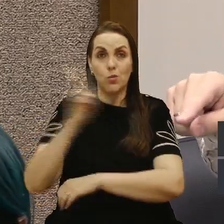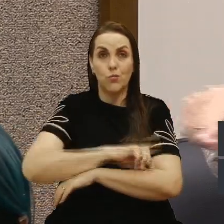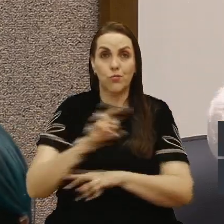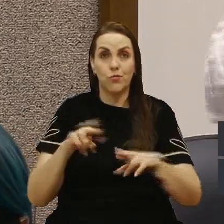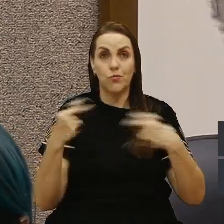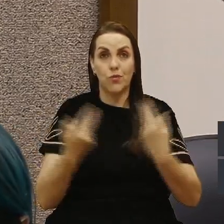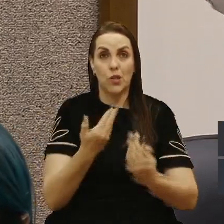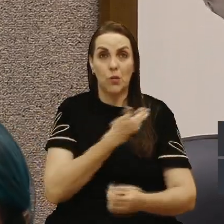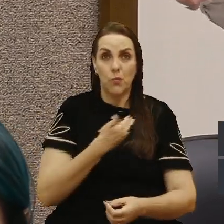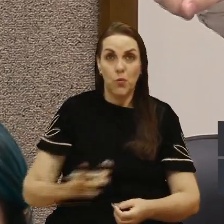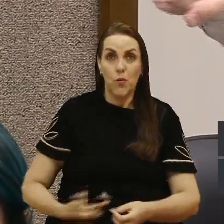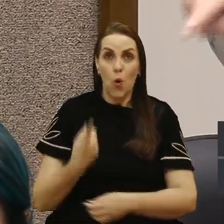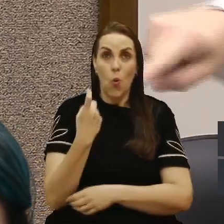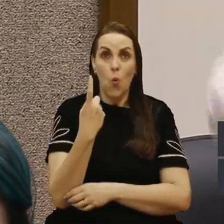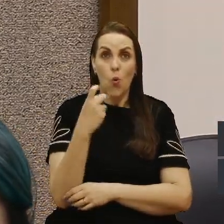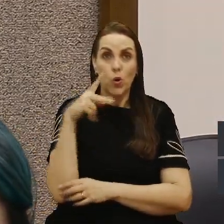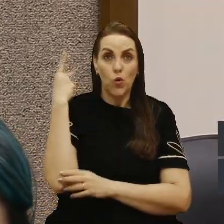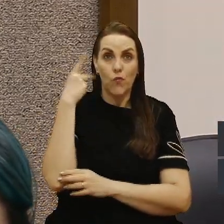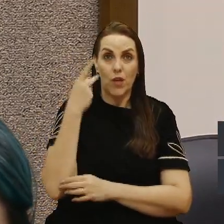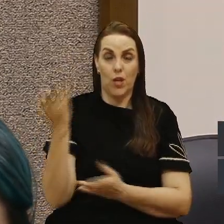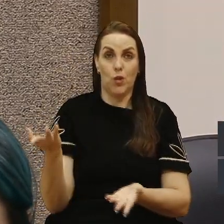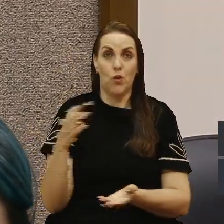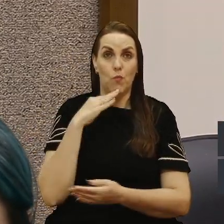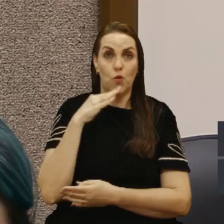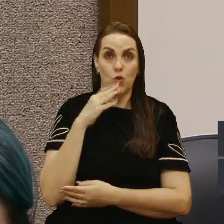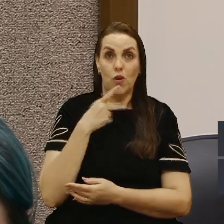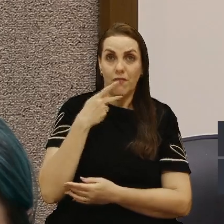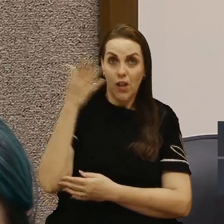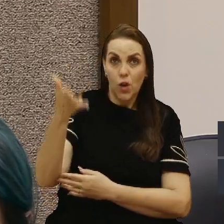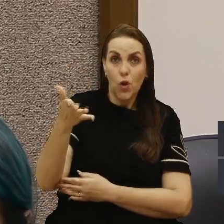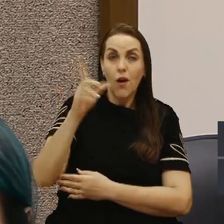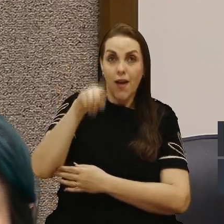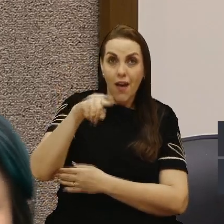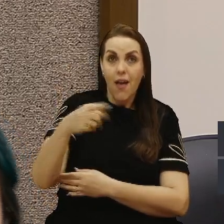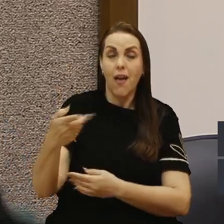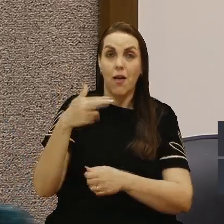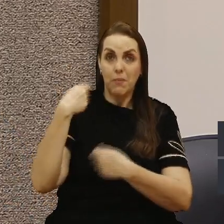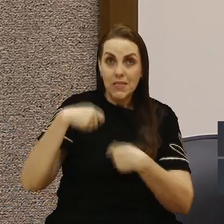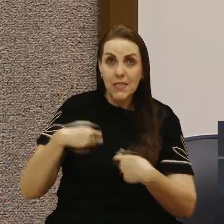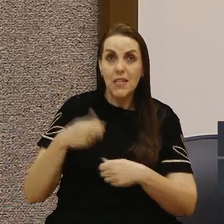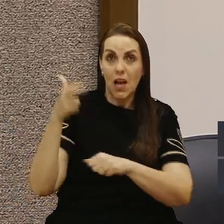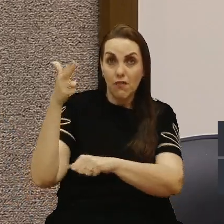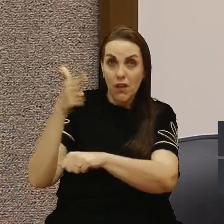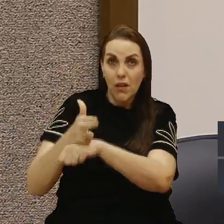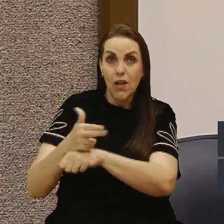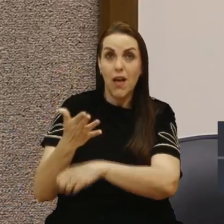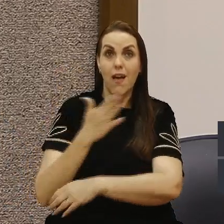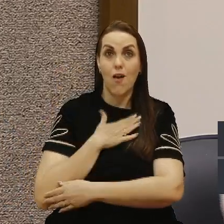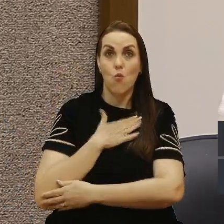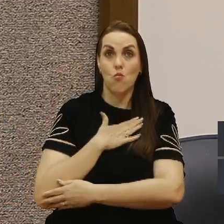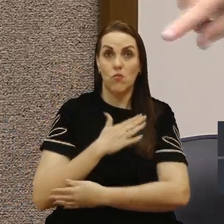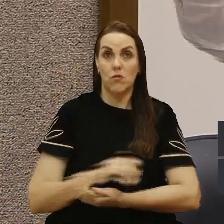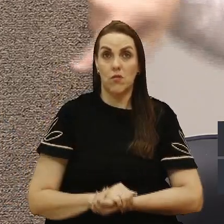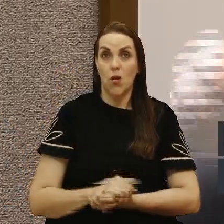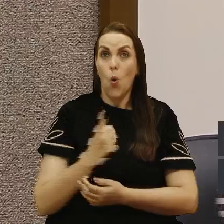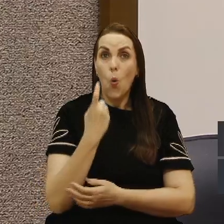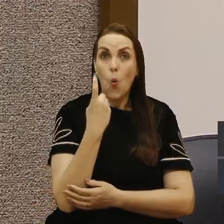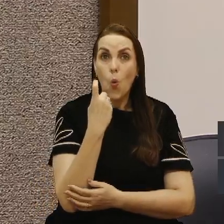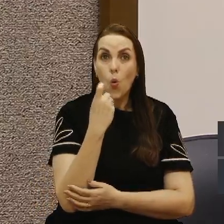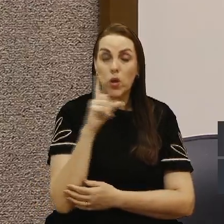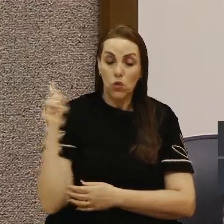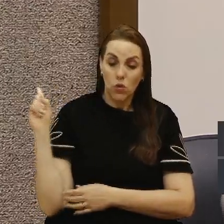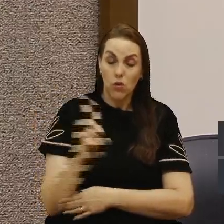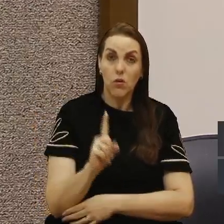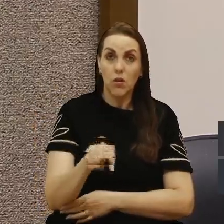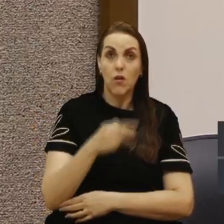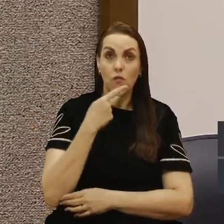pública, o único vereador Bortola que falou que achava que tinha que implementar o radar fui eu. O único que veio aqui e falou que tinha que implementar o